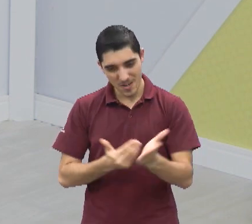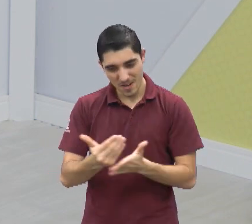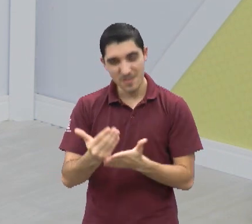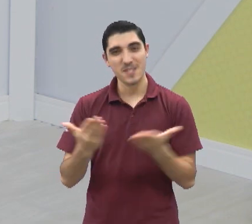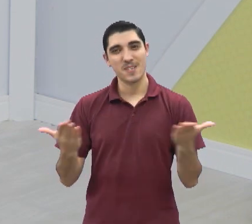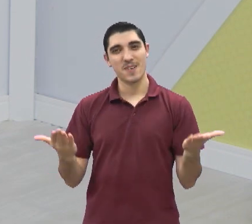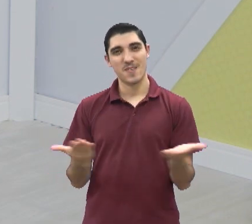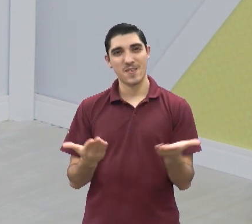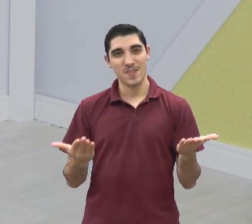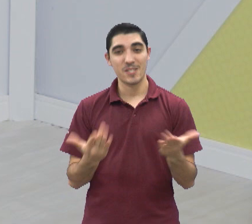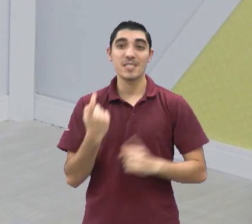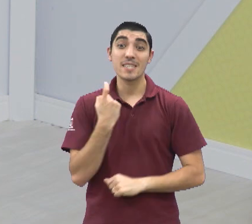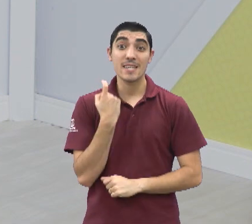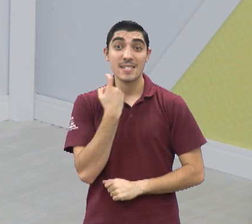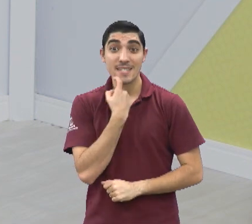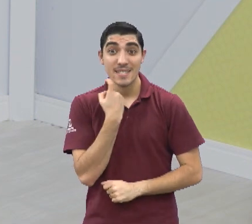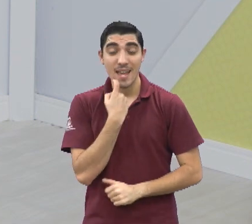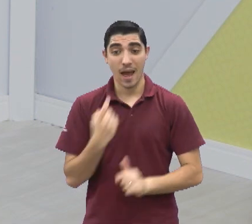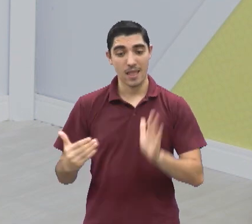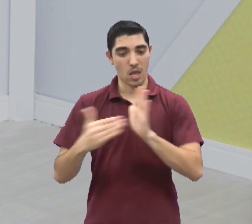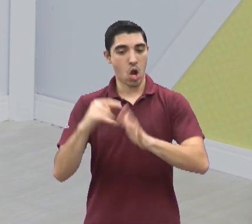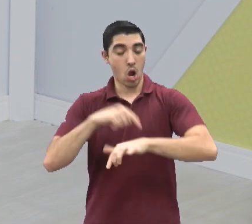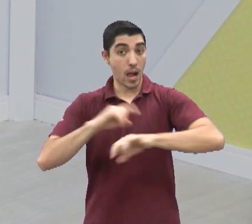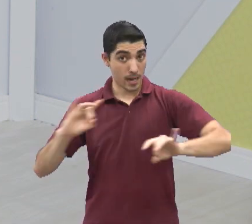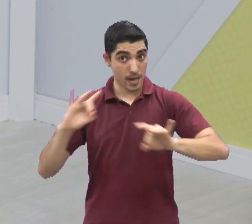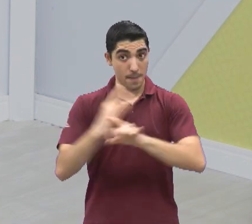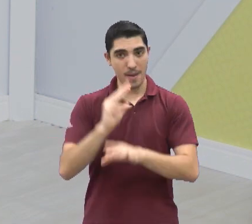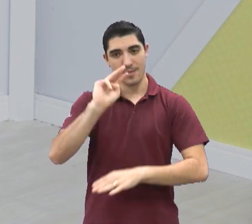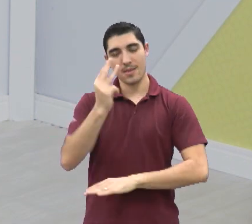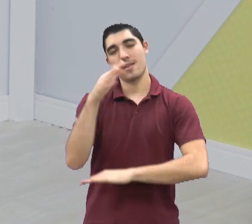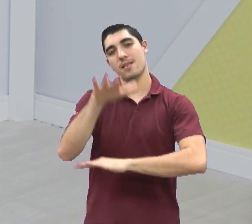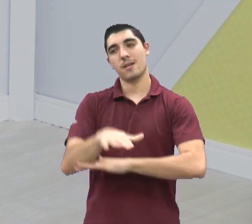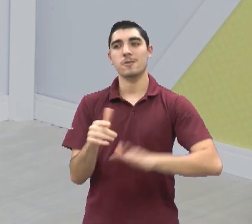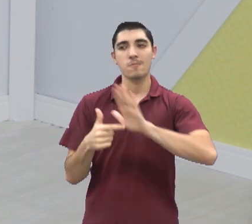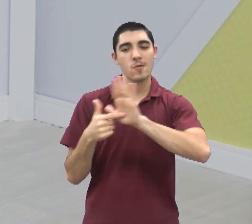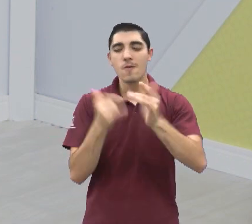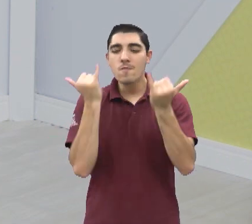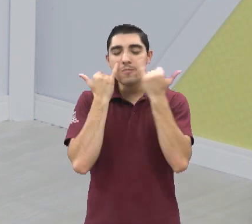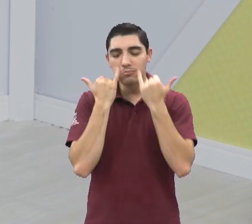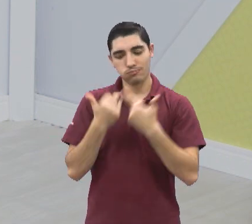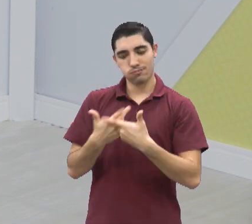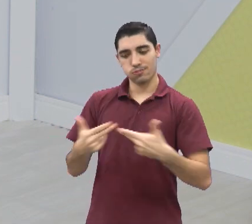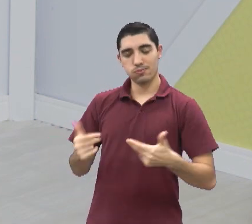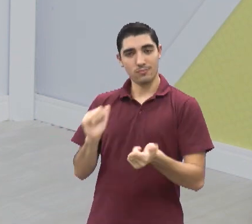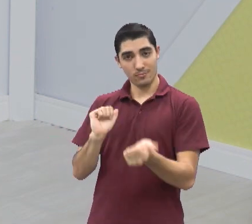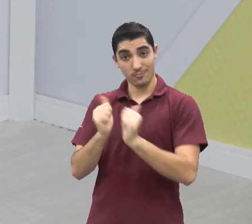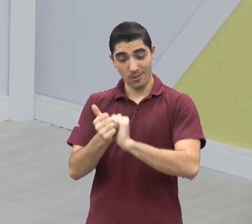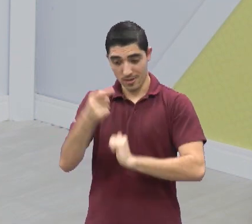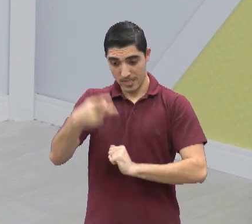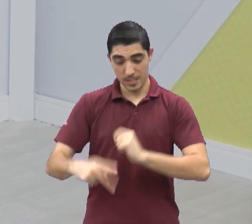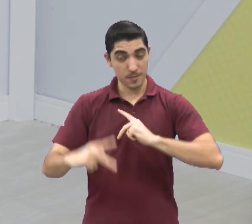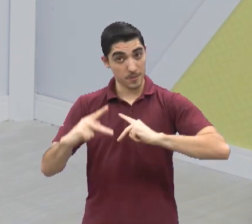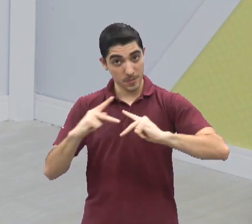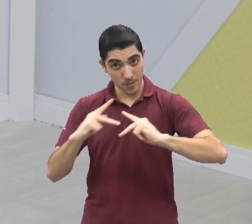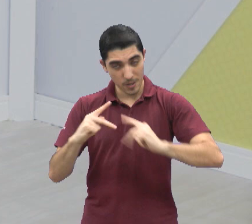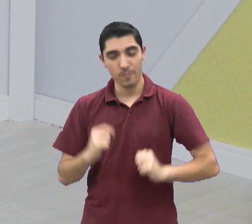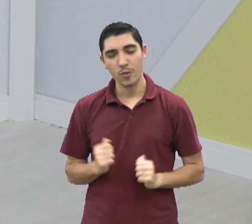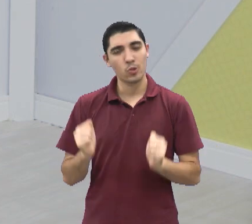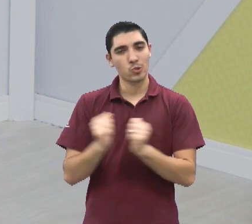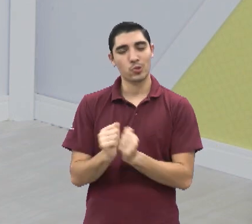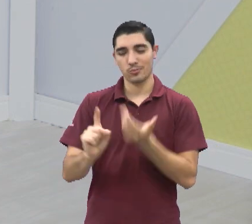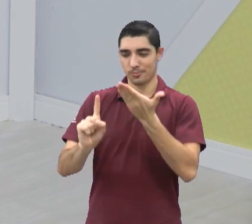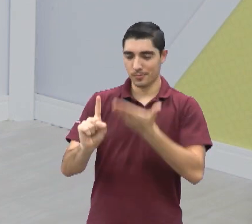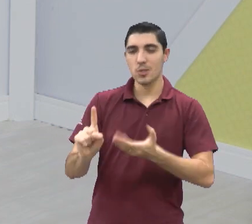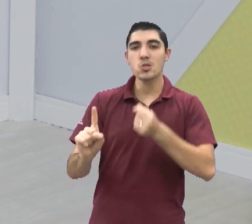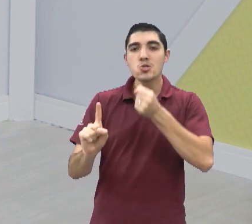chegando nesta sexta-feira até às 3 da tarde, trazendo as principais informações do esporte aqui na nossa cidade. Aqui comigo